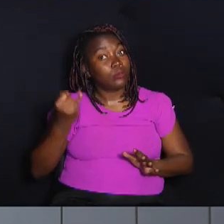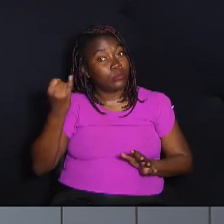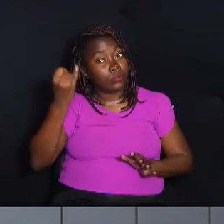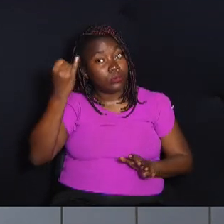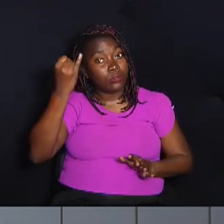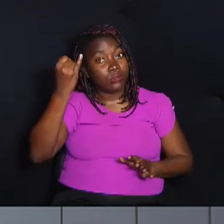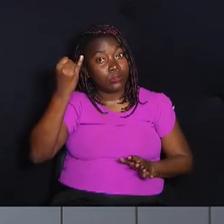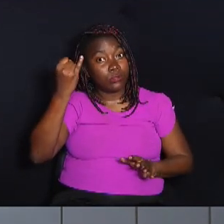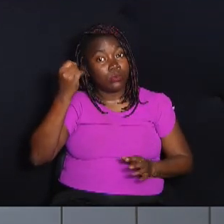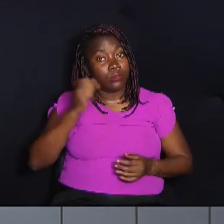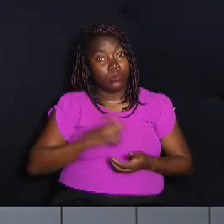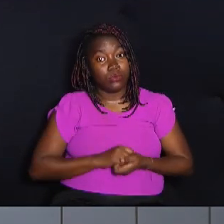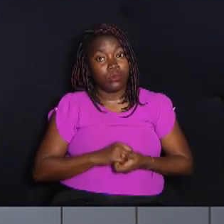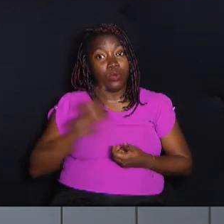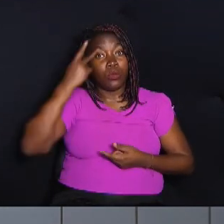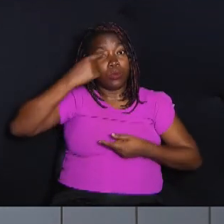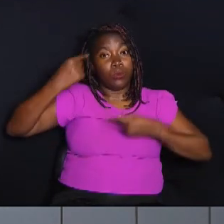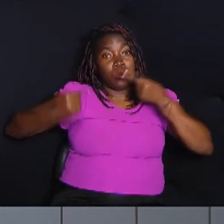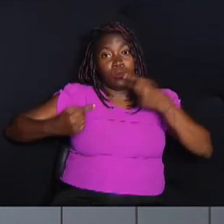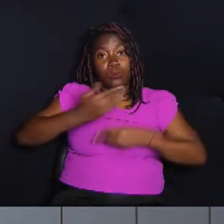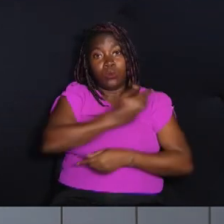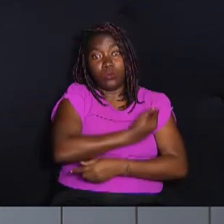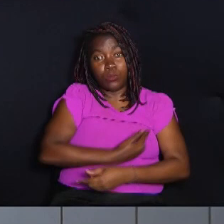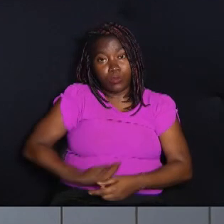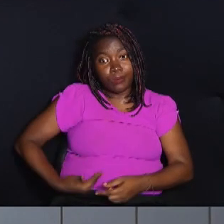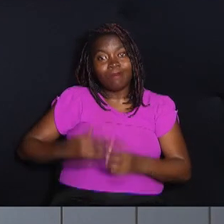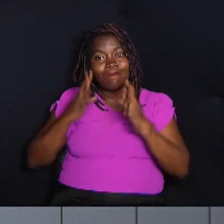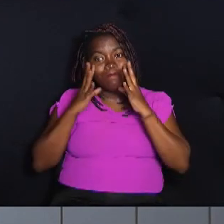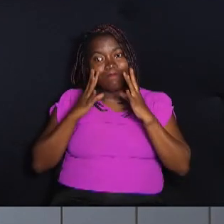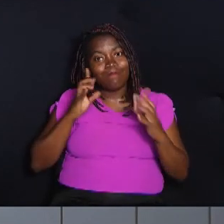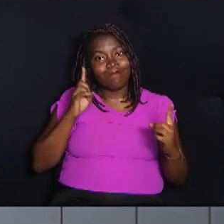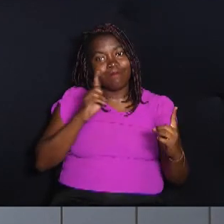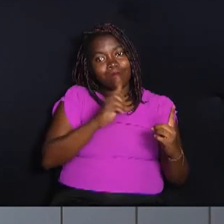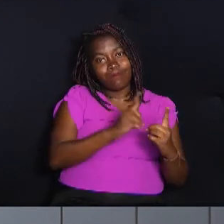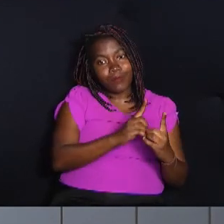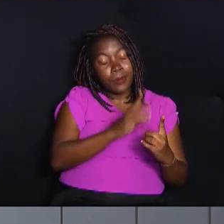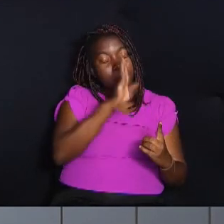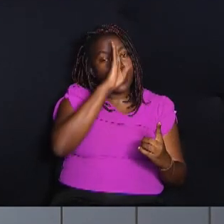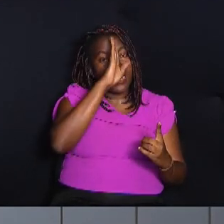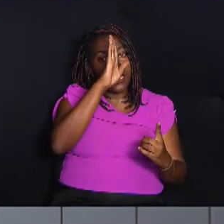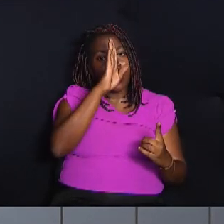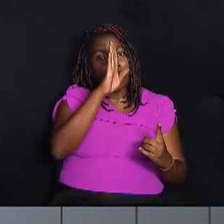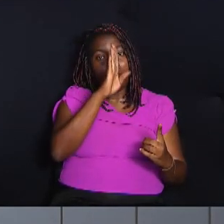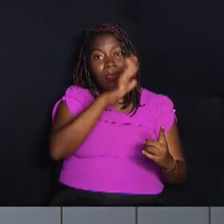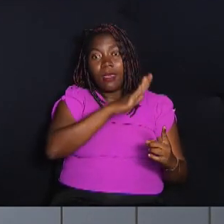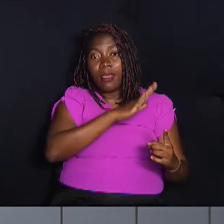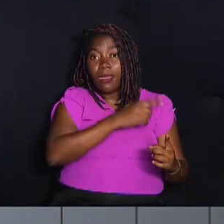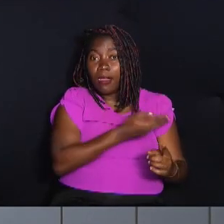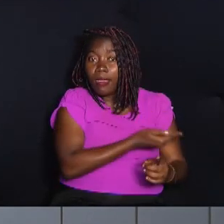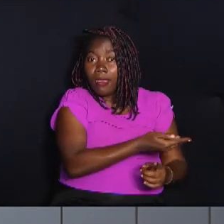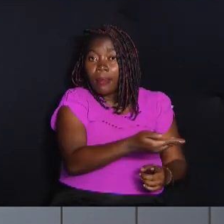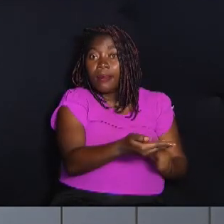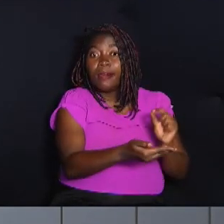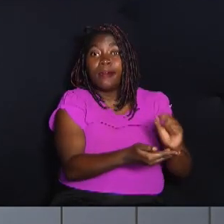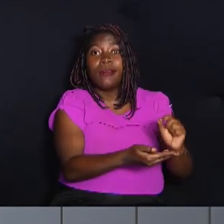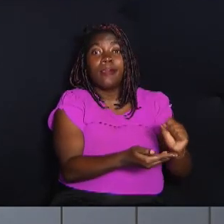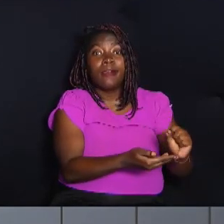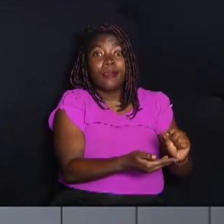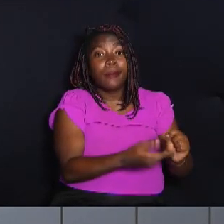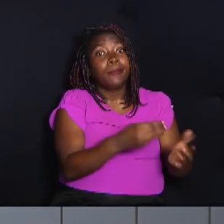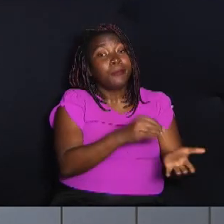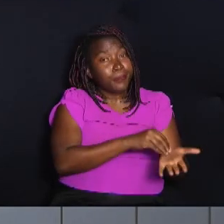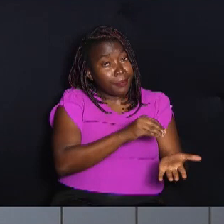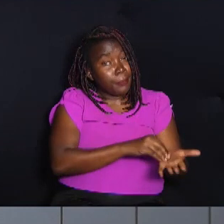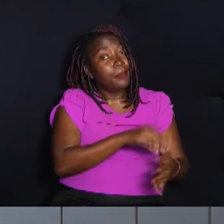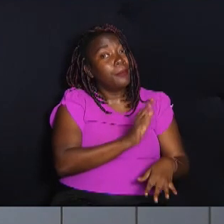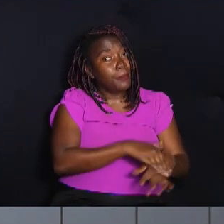que a política pública atenda e principalmente aqueles que estão precisando mais,